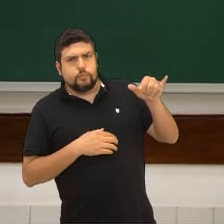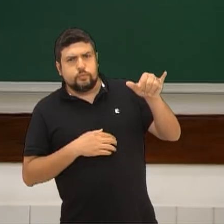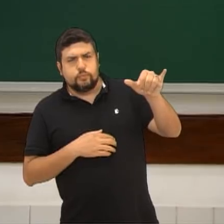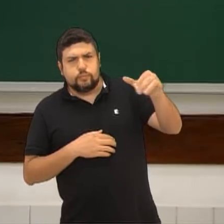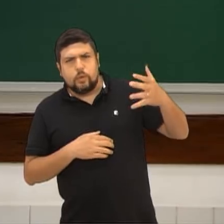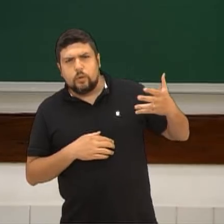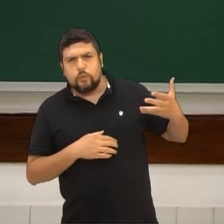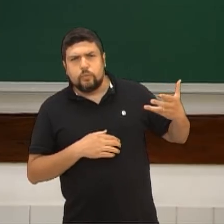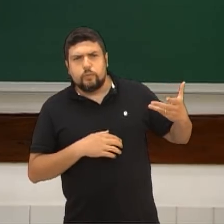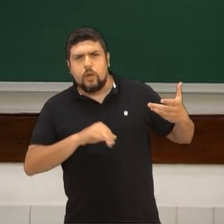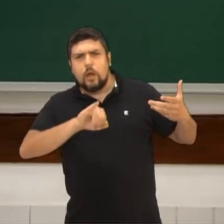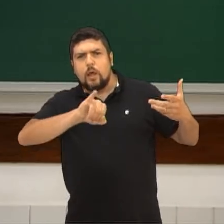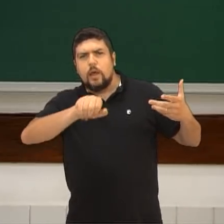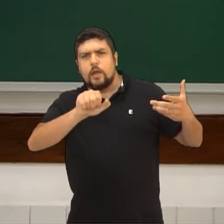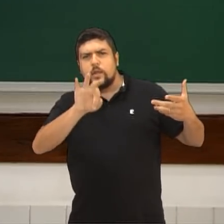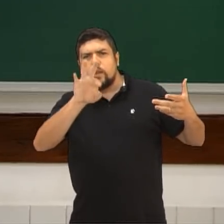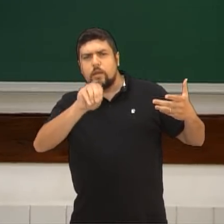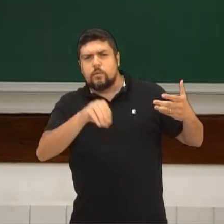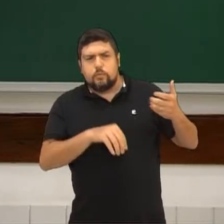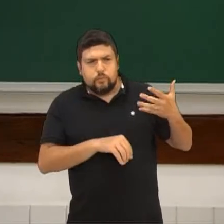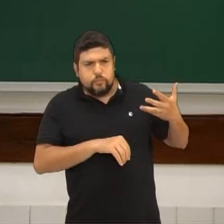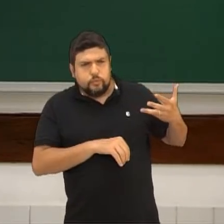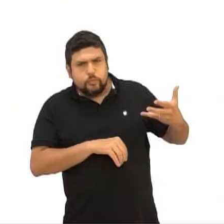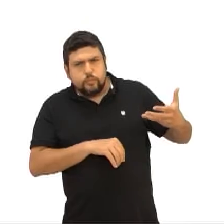jato, a velocidade dele é bem alta,